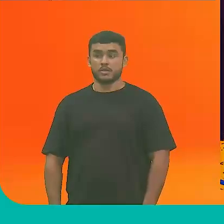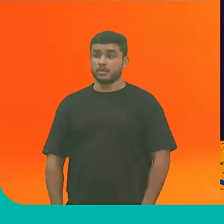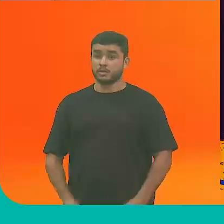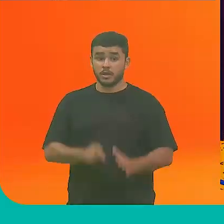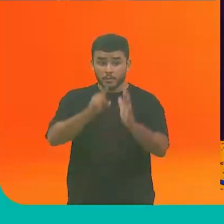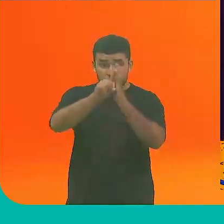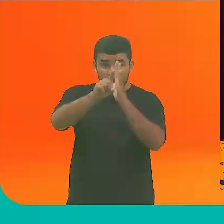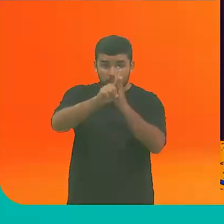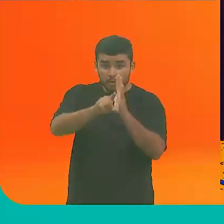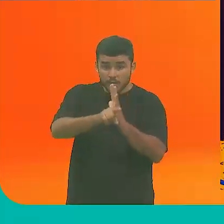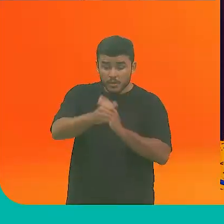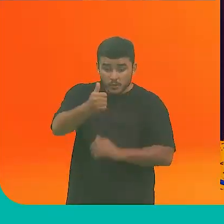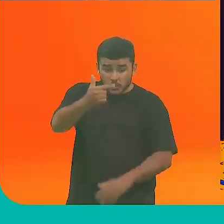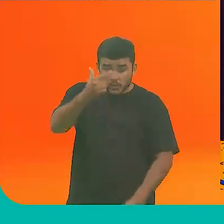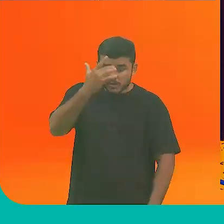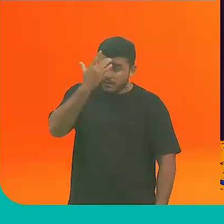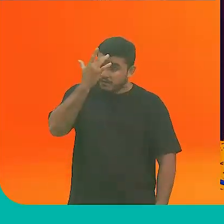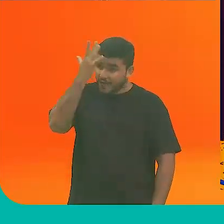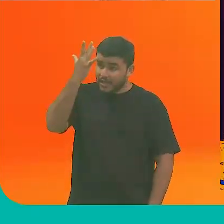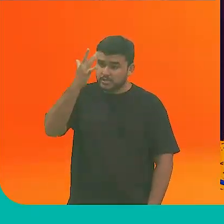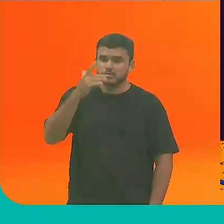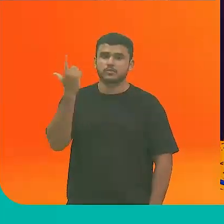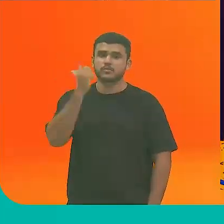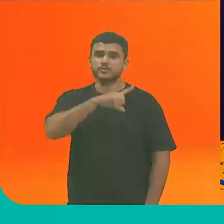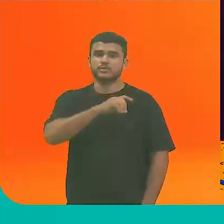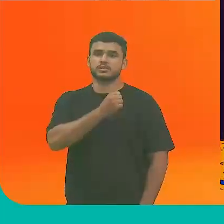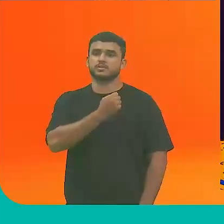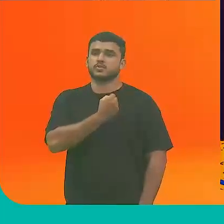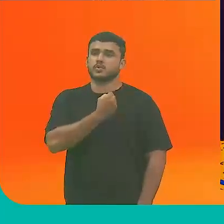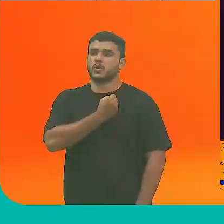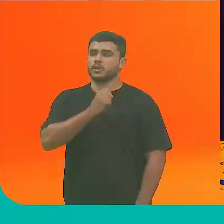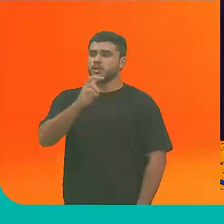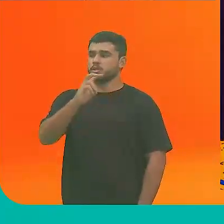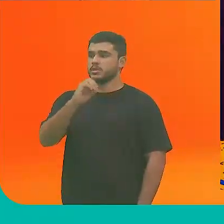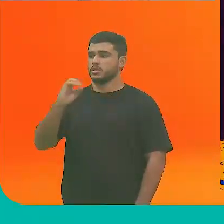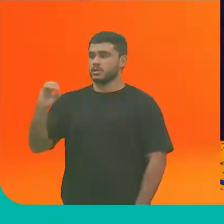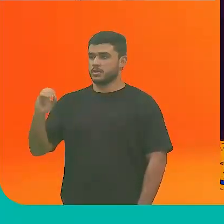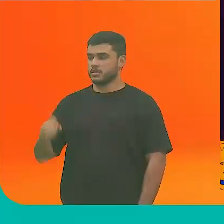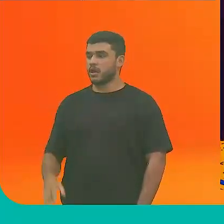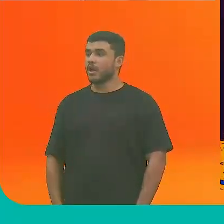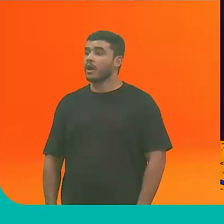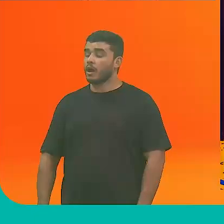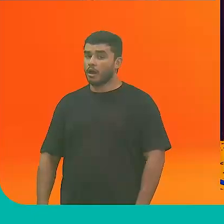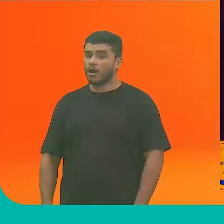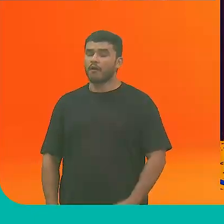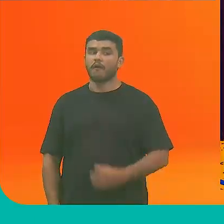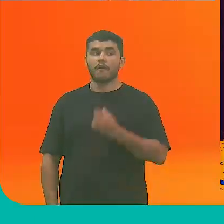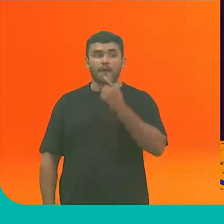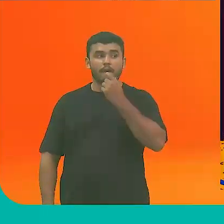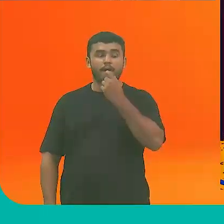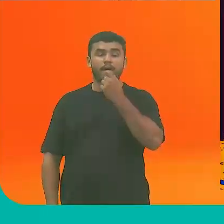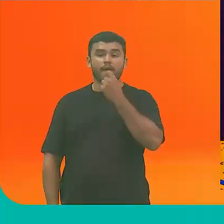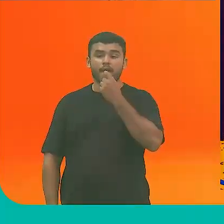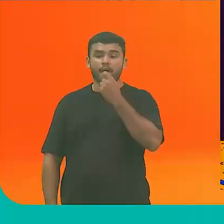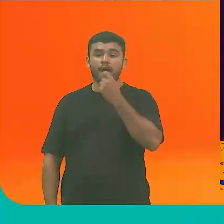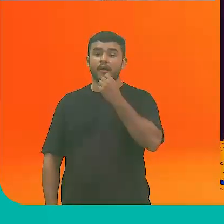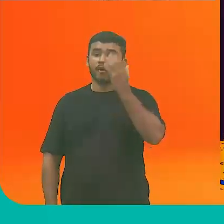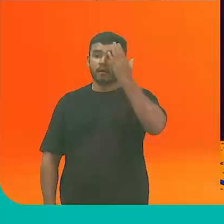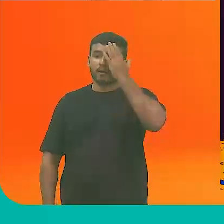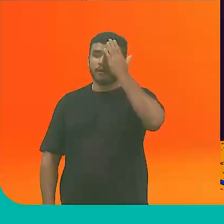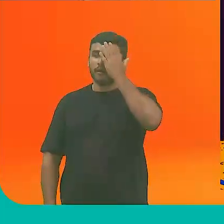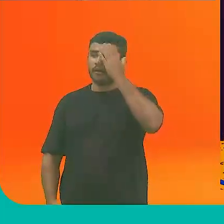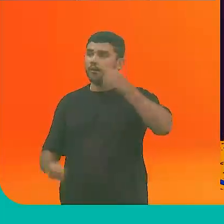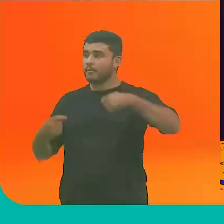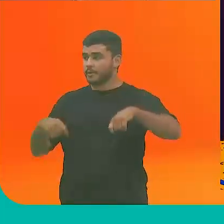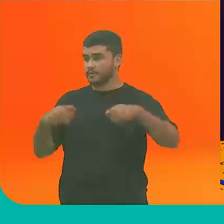fáceis da prova, ele já tirou 500. E a gente então tem que entender essas questões